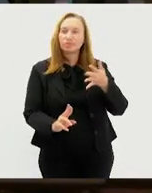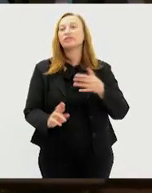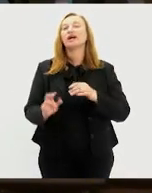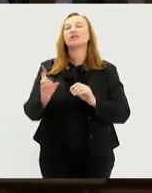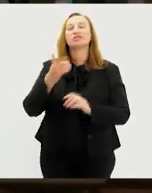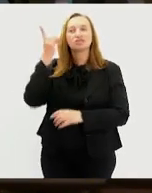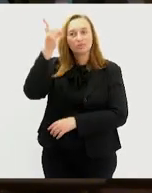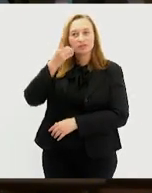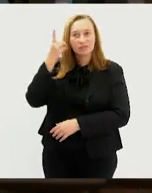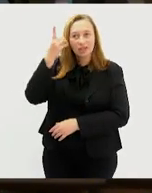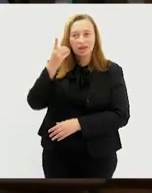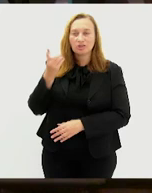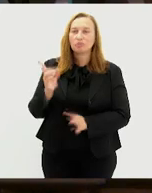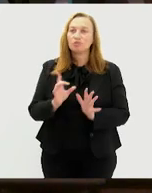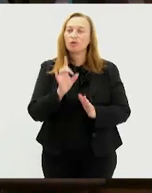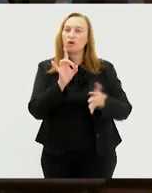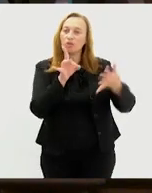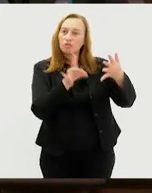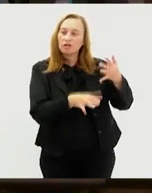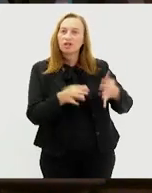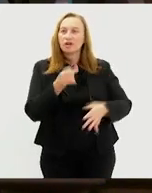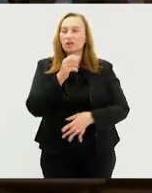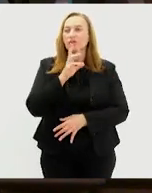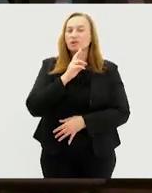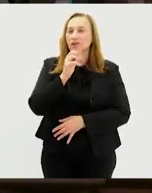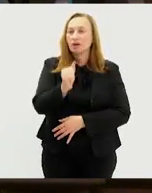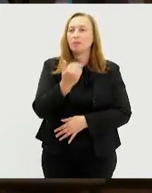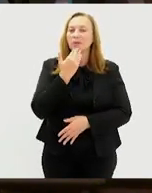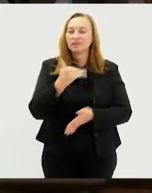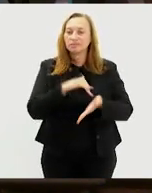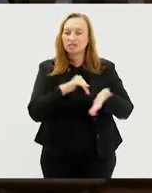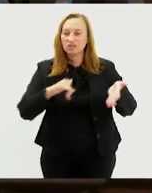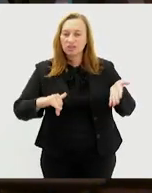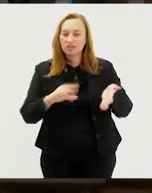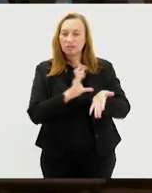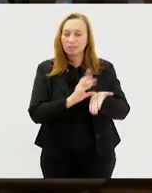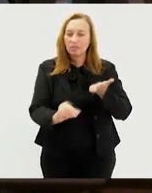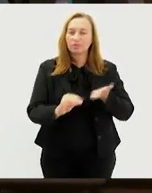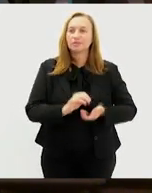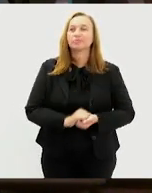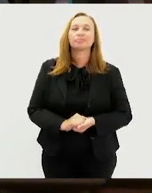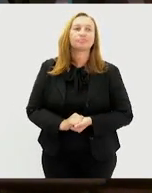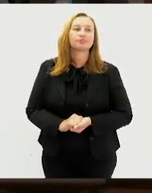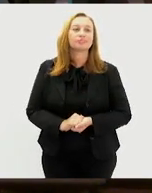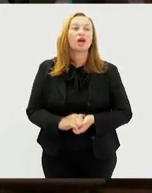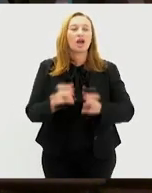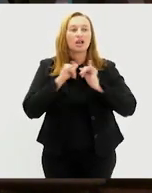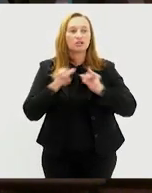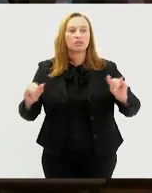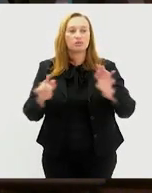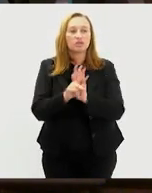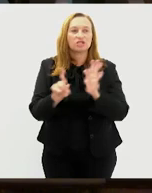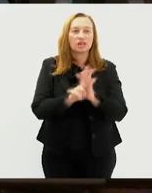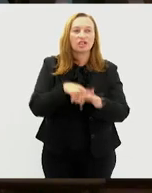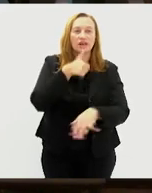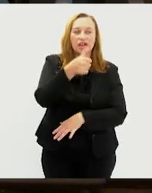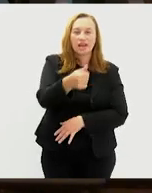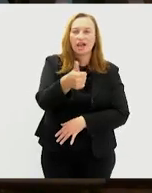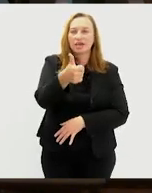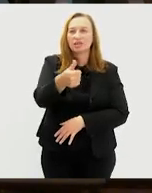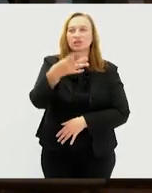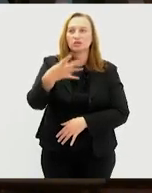amor retirado de pauta a pedido do autor Anunci o projeto de lei número 149